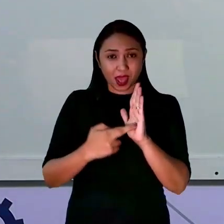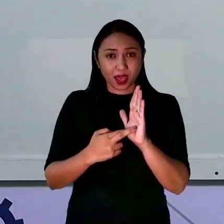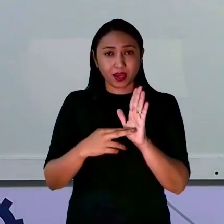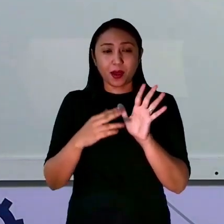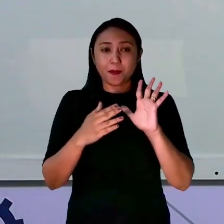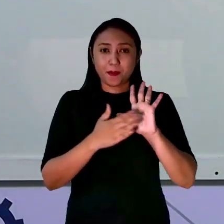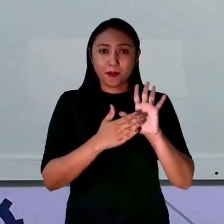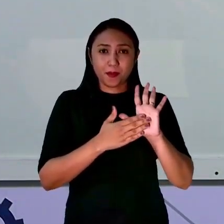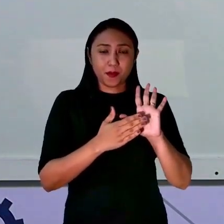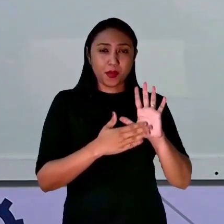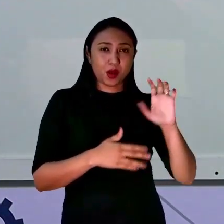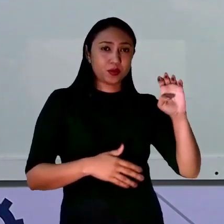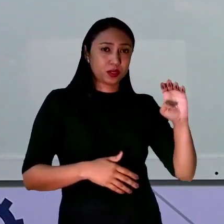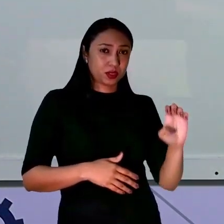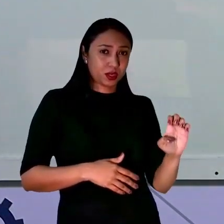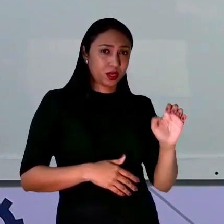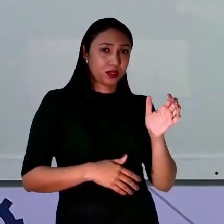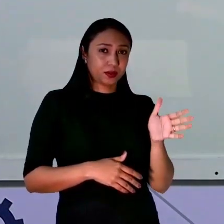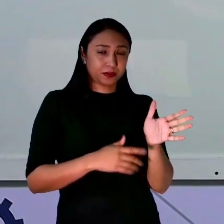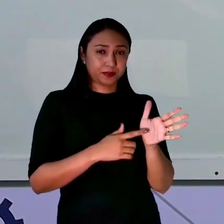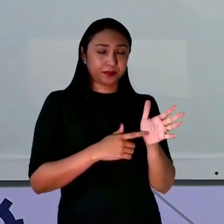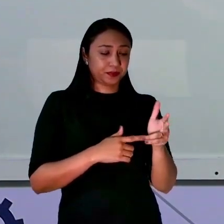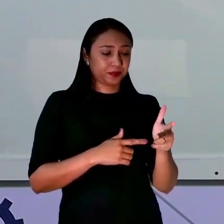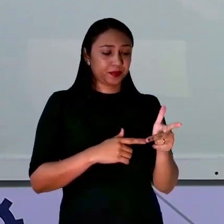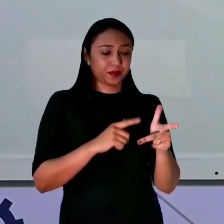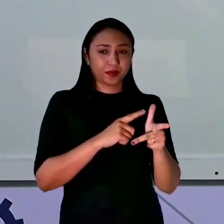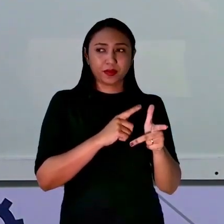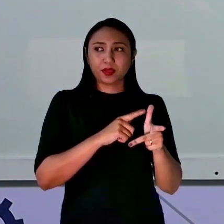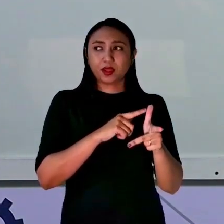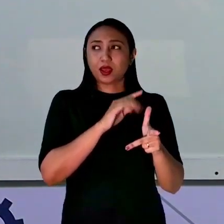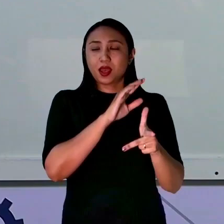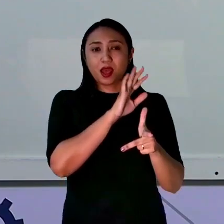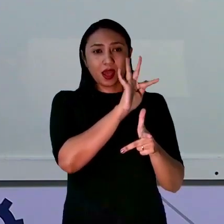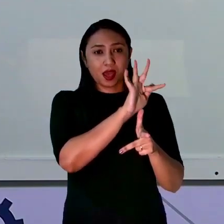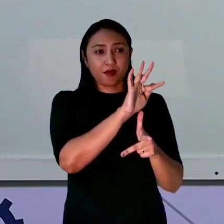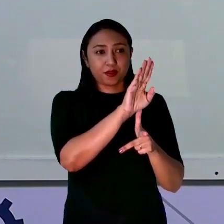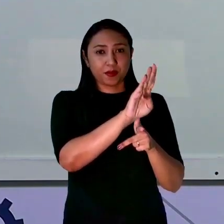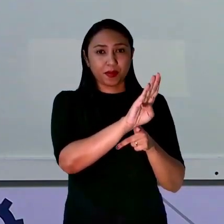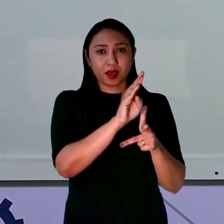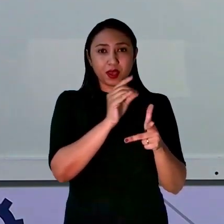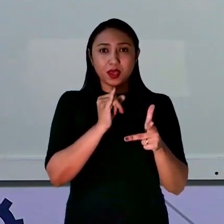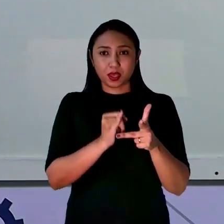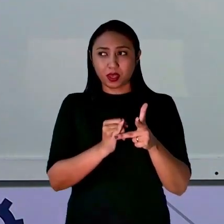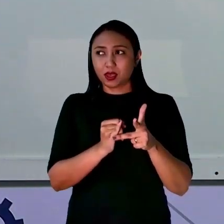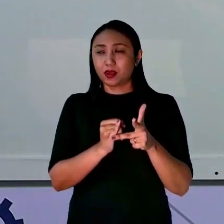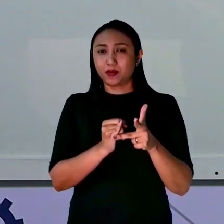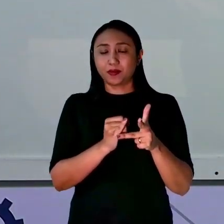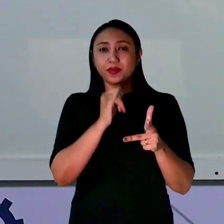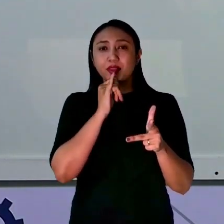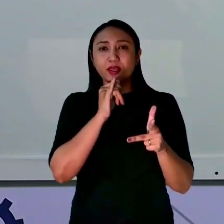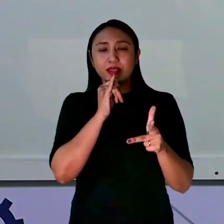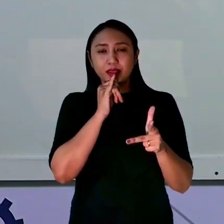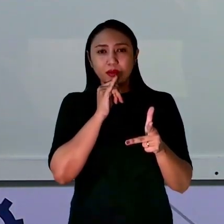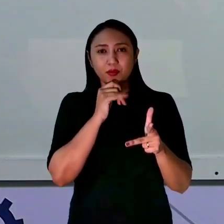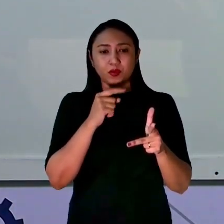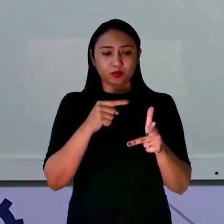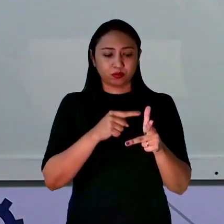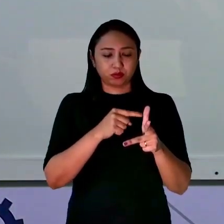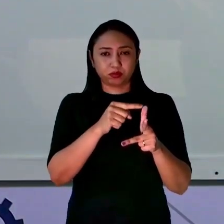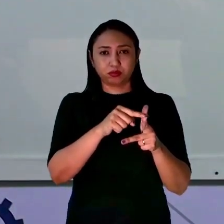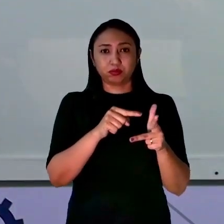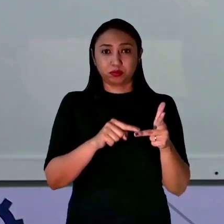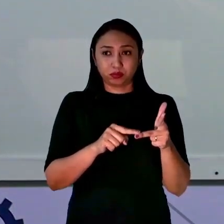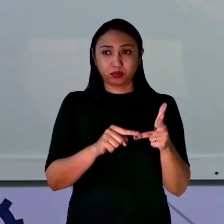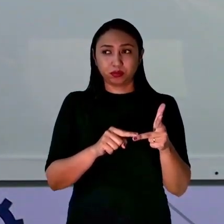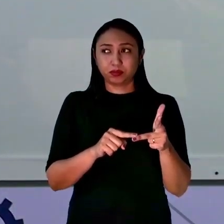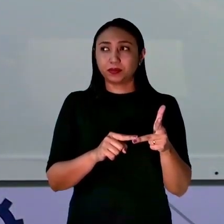esquerda, tá? Você tem F, B, I. Então, se você quiser falar aqui a direção da